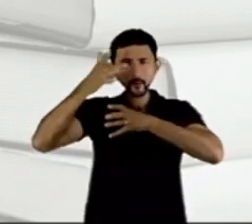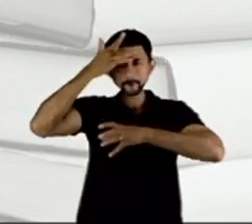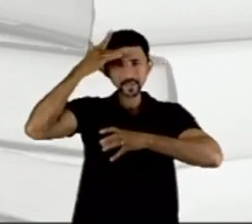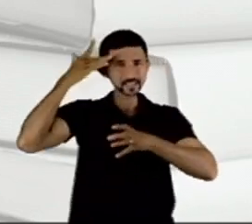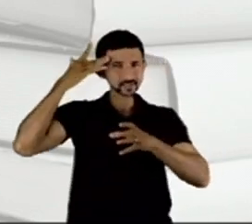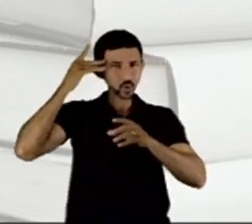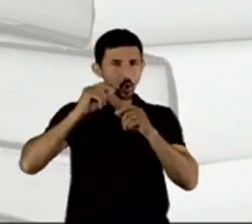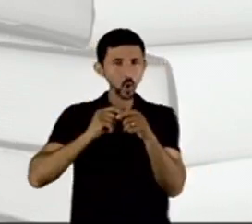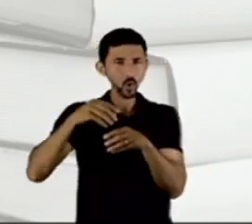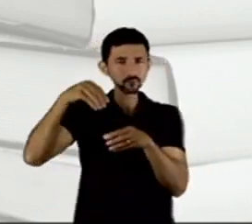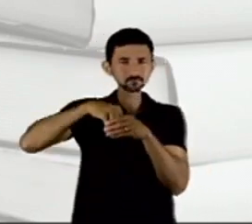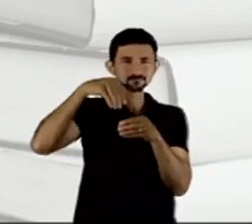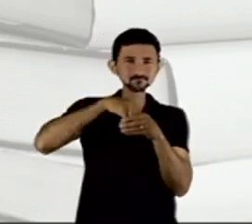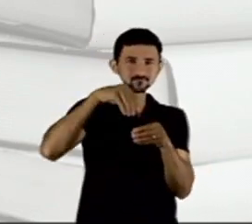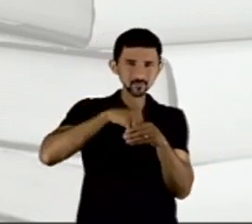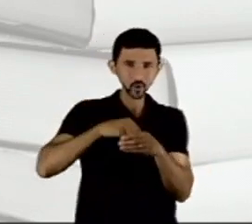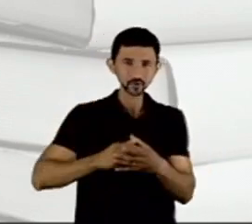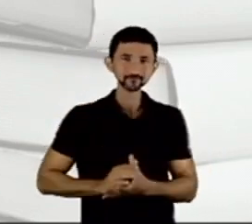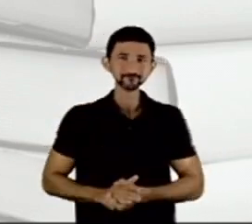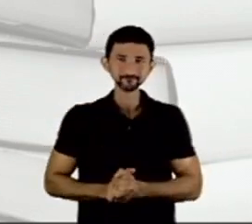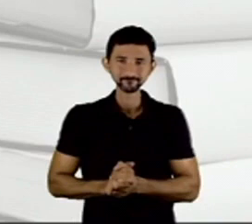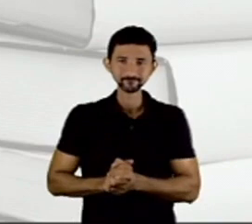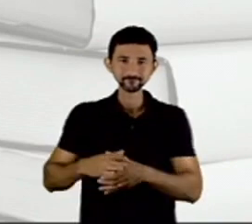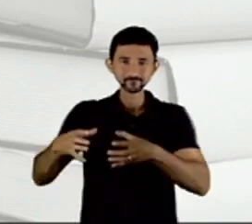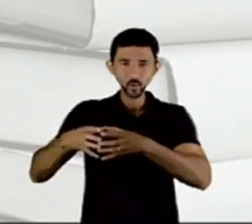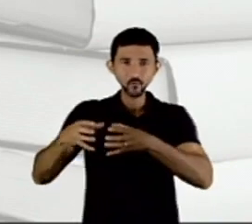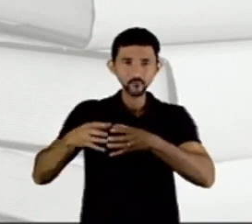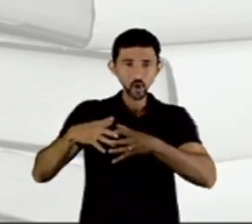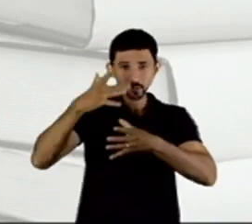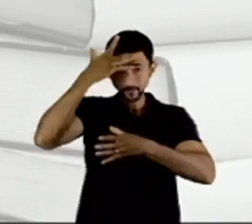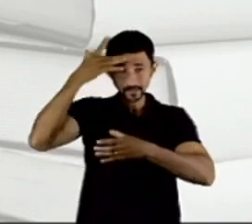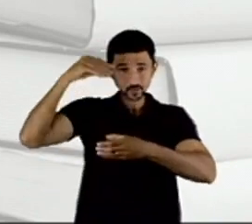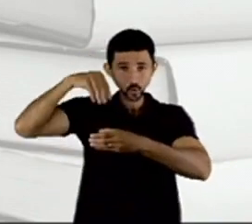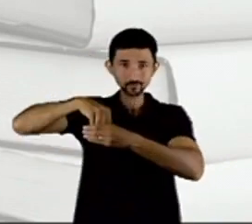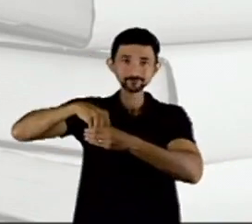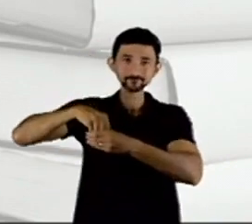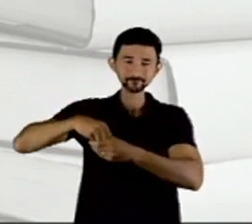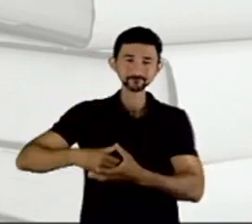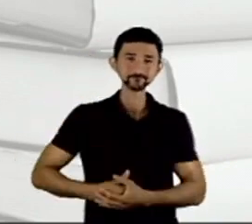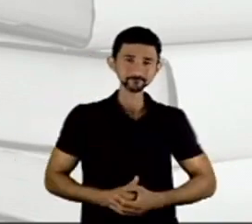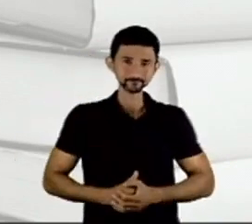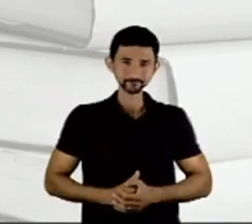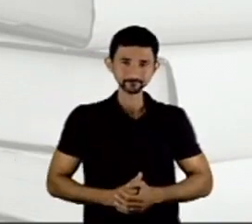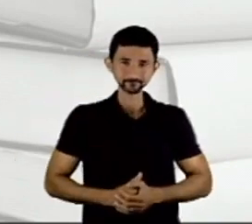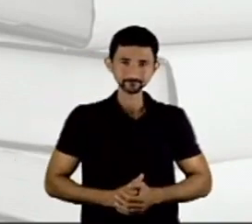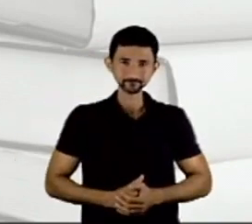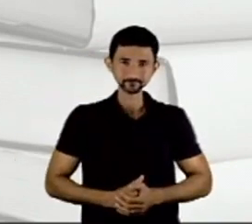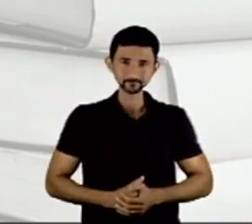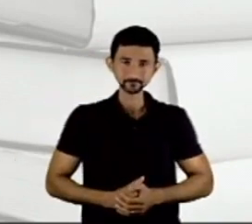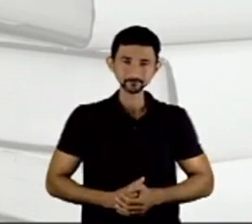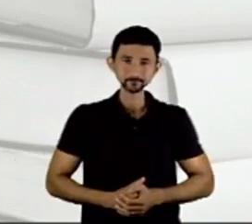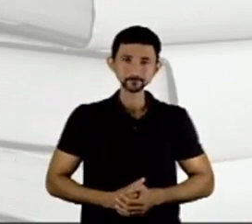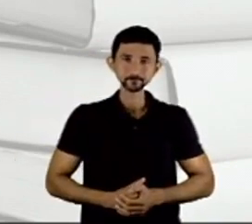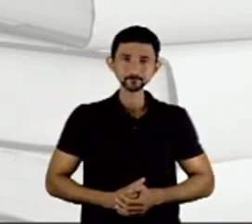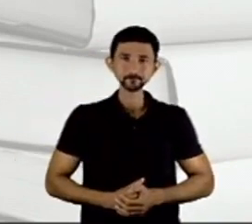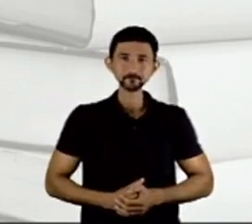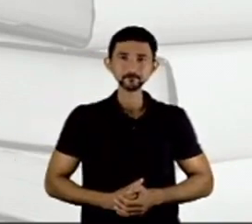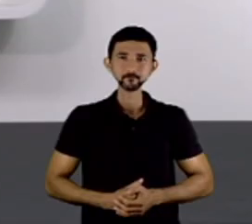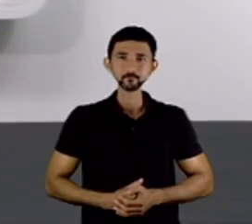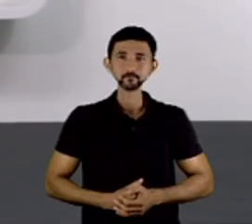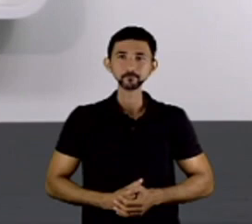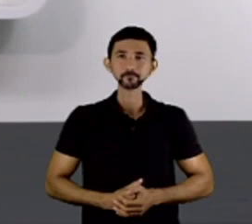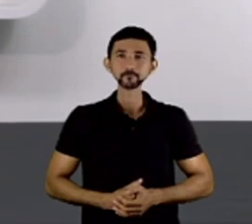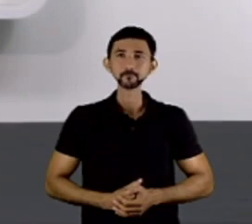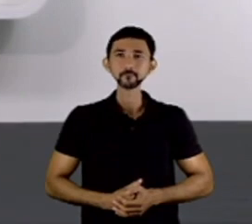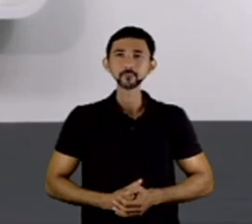Nesses currais eleitorais moravam os eleitores. Pessoal, olha só. Olha aqui. Para cá, por